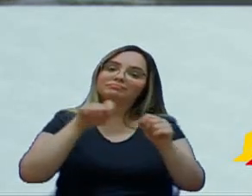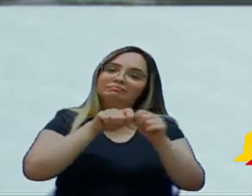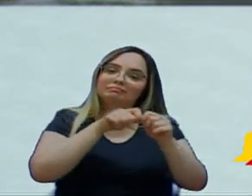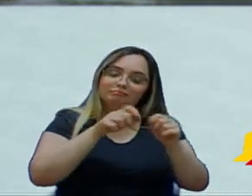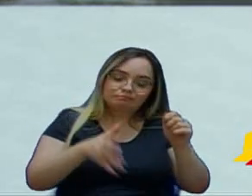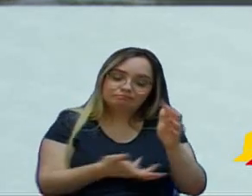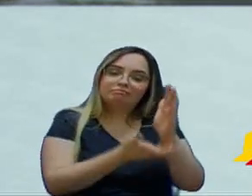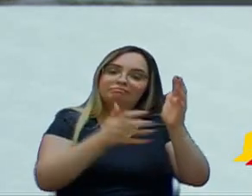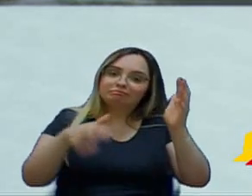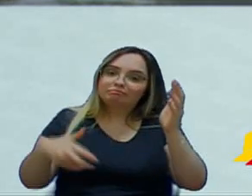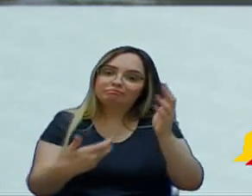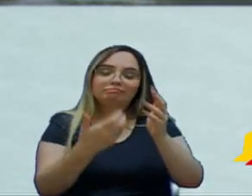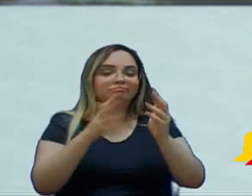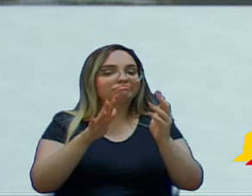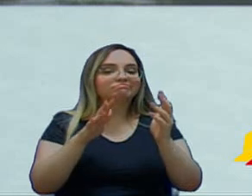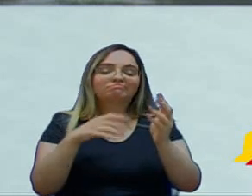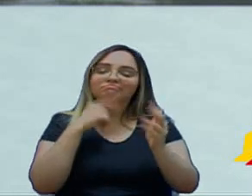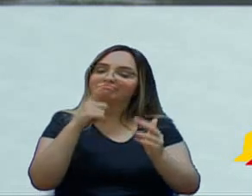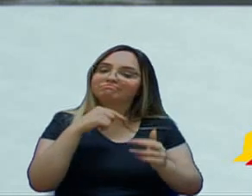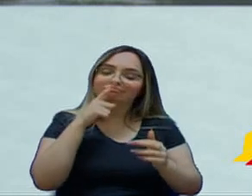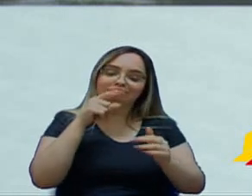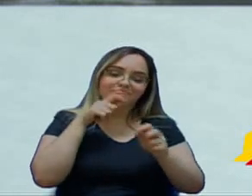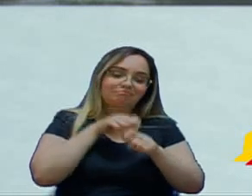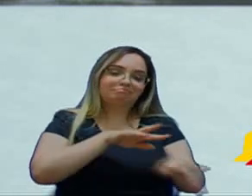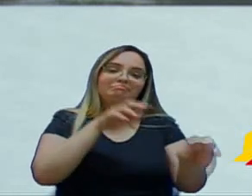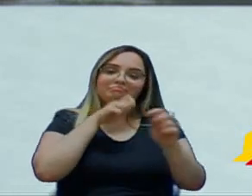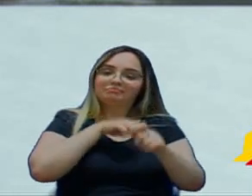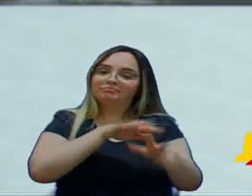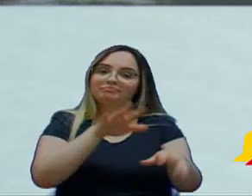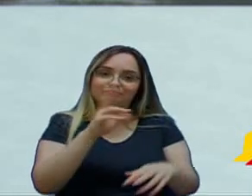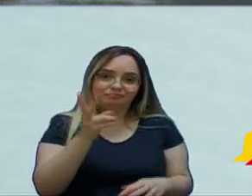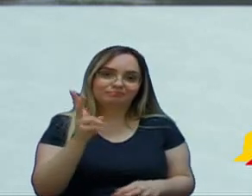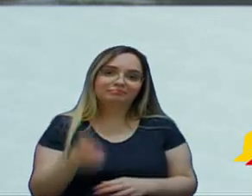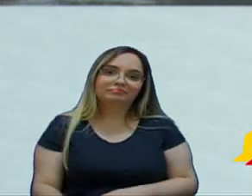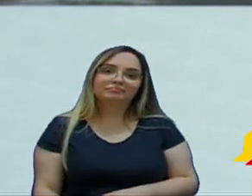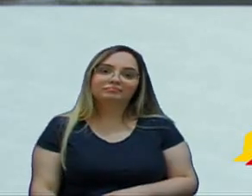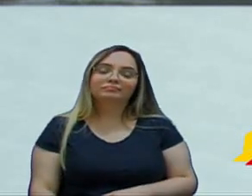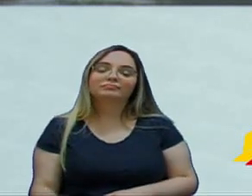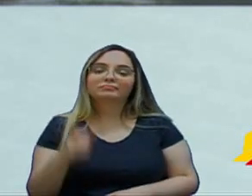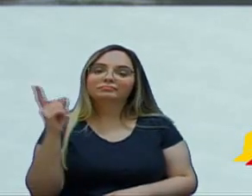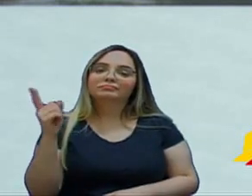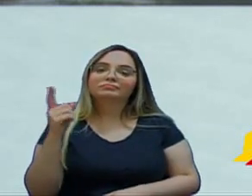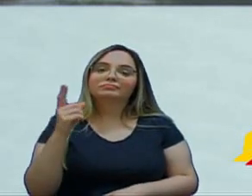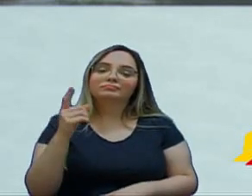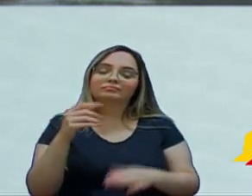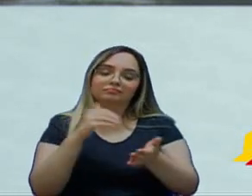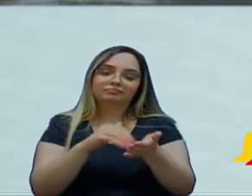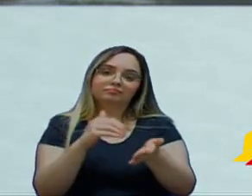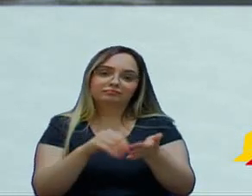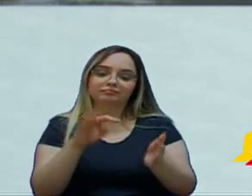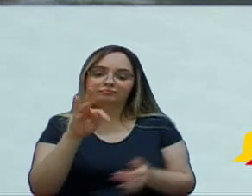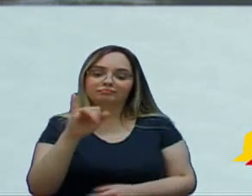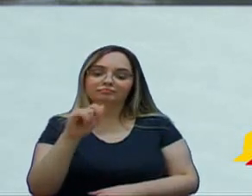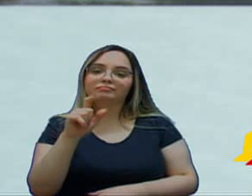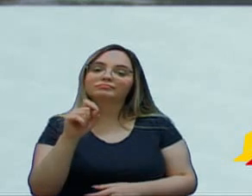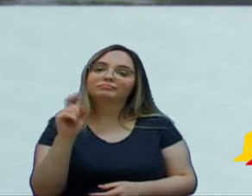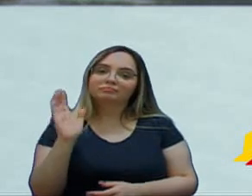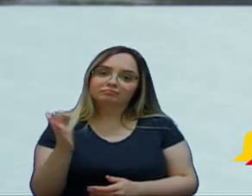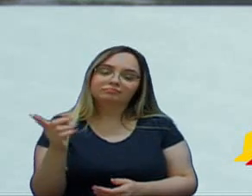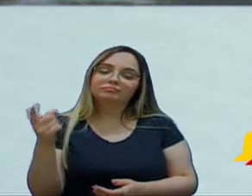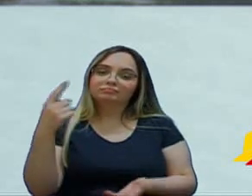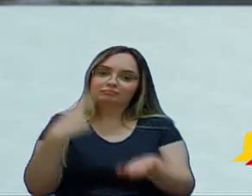e onde não vence. E a gente teve com o secretário Tiago lá e ele nos prometeu em nos ajudar ali na